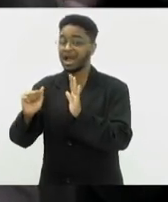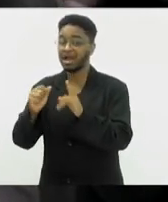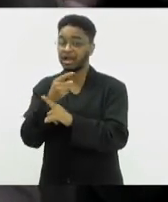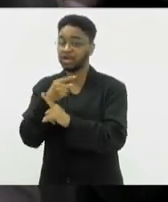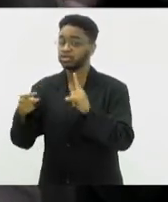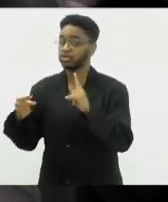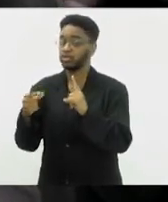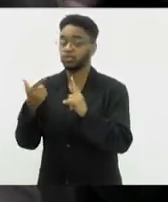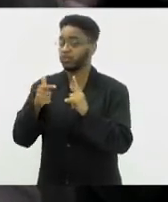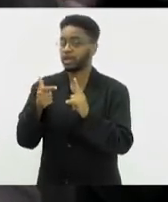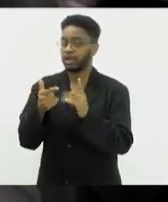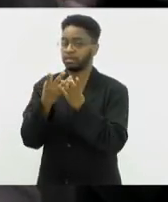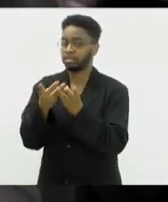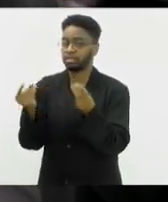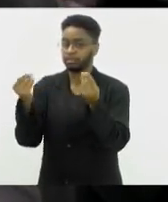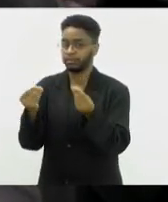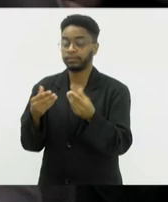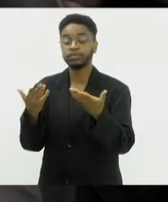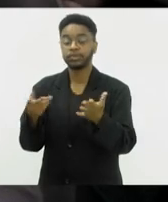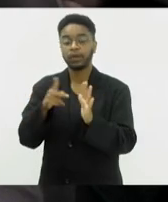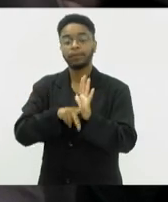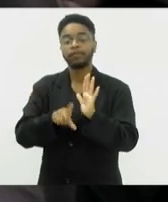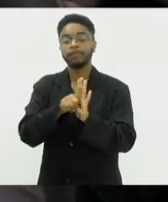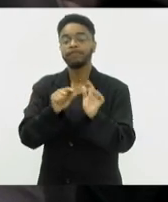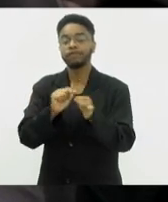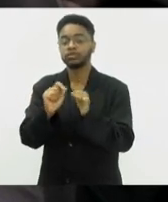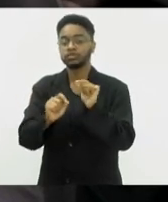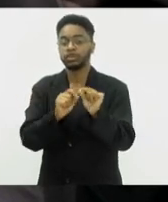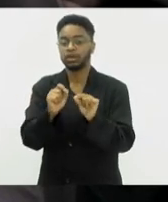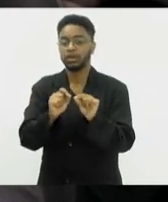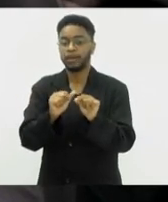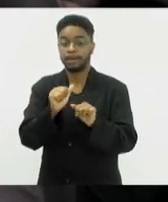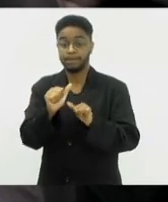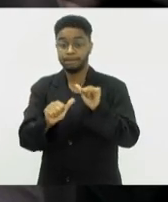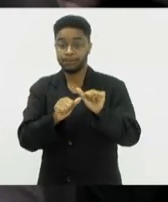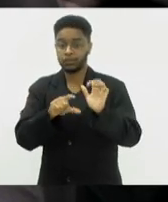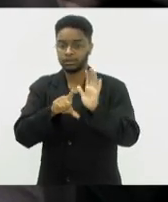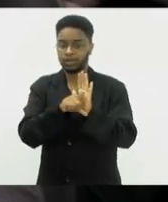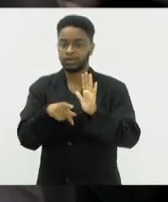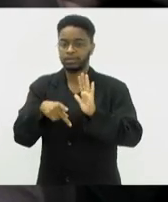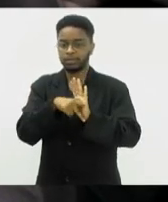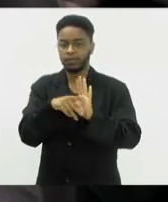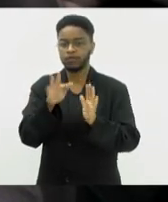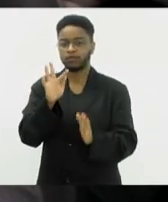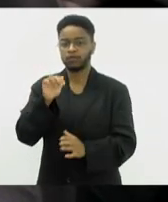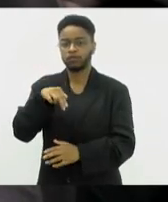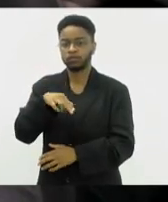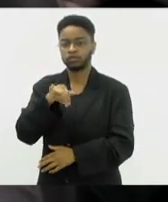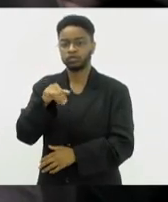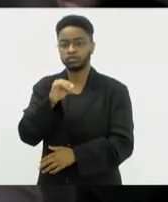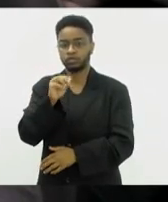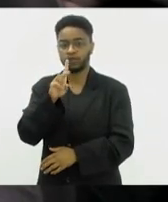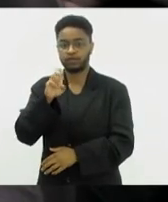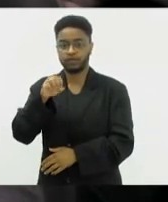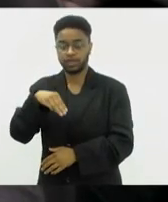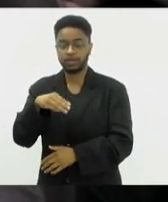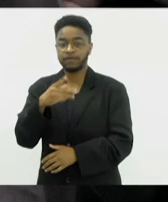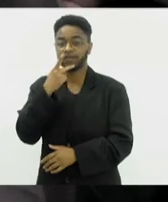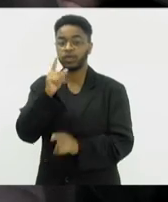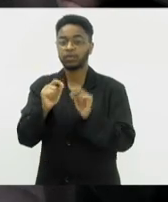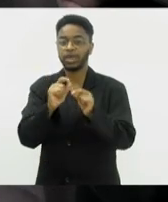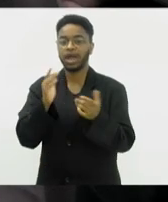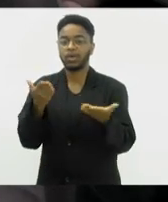o que, que esse projeto faz? Ele altera a lei do FUNJOVEM para falar que no lugar de A, agora é